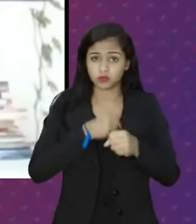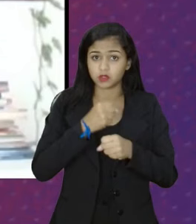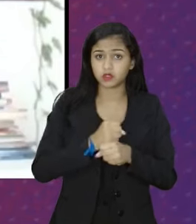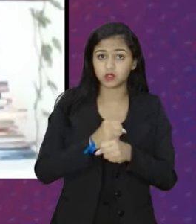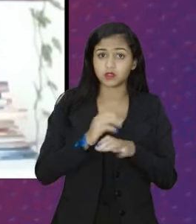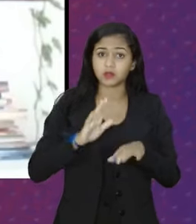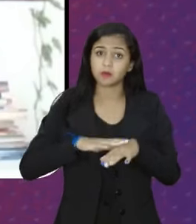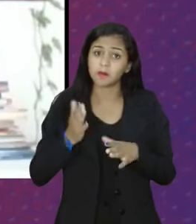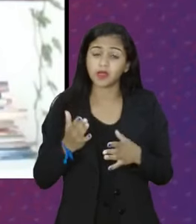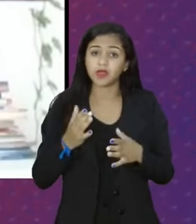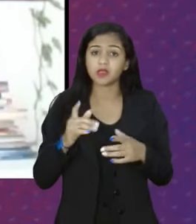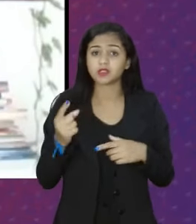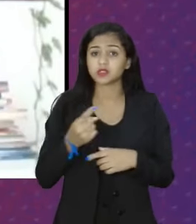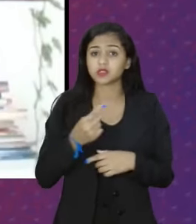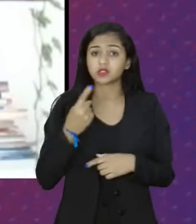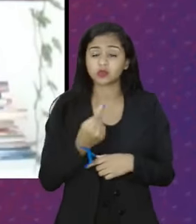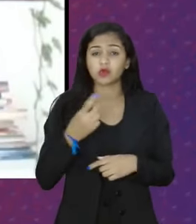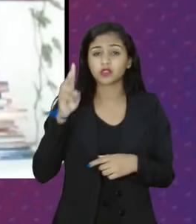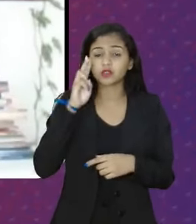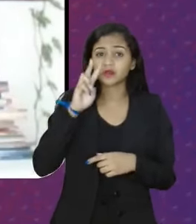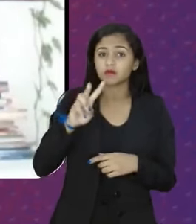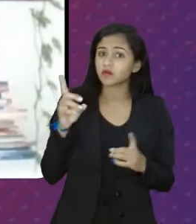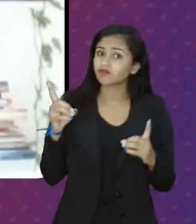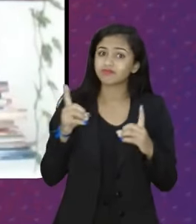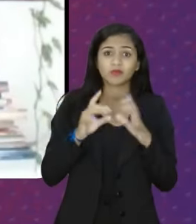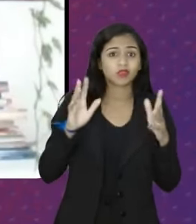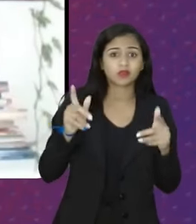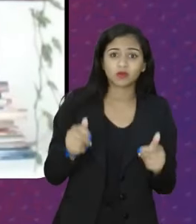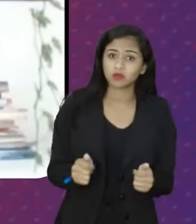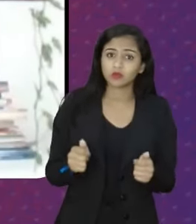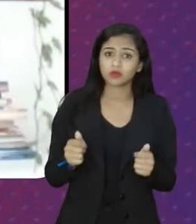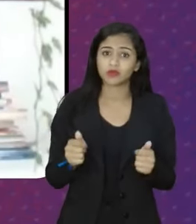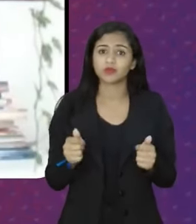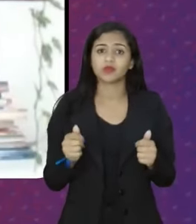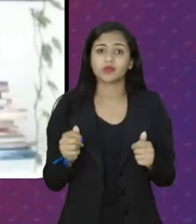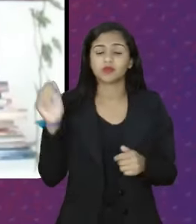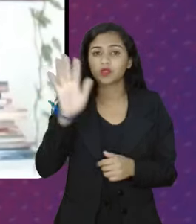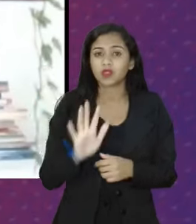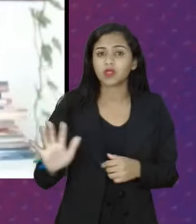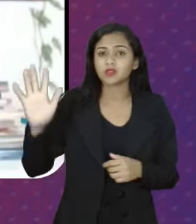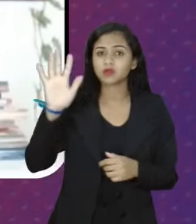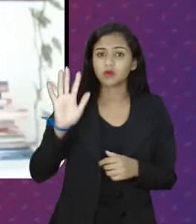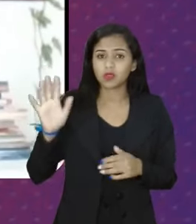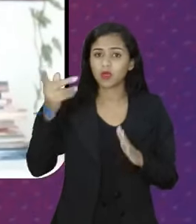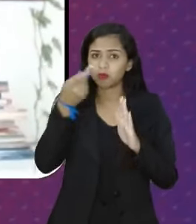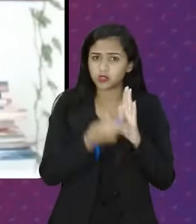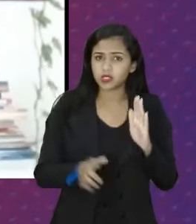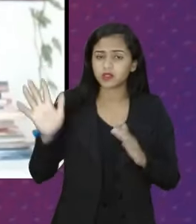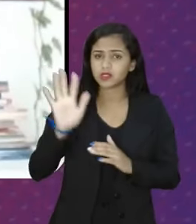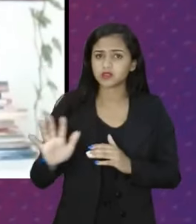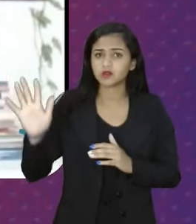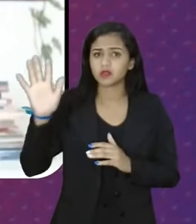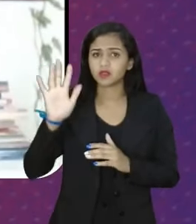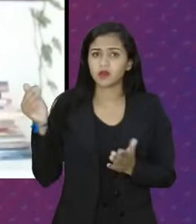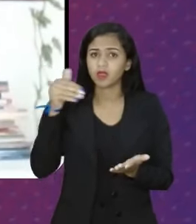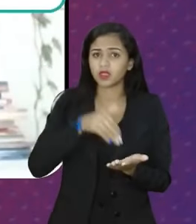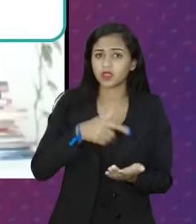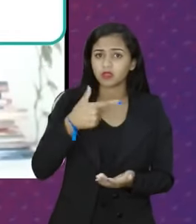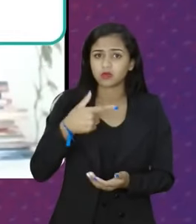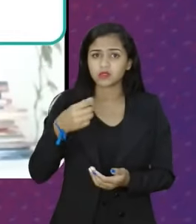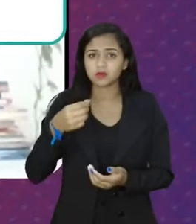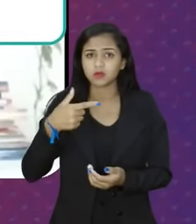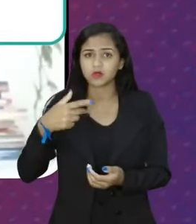mas, no entanto, a gente já viu que não atendeu. Quer dizer, o Plano Nacional de Educação tem a meta até 2024